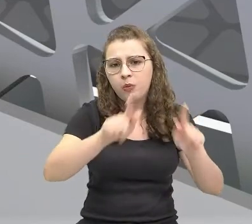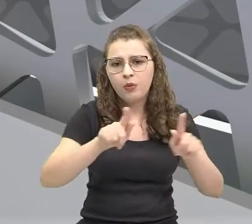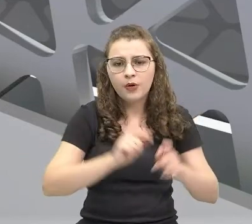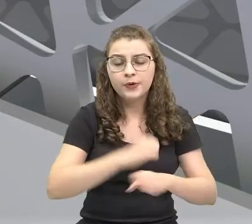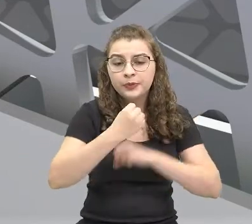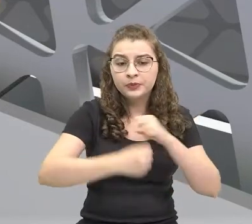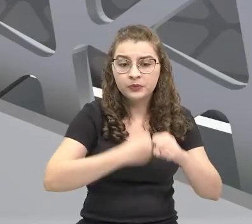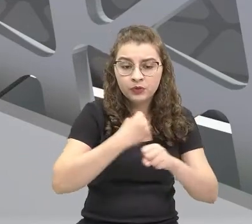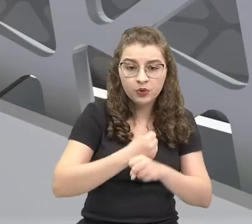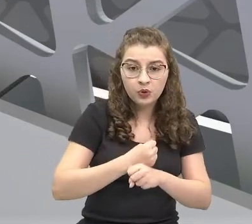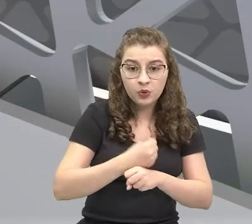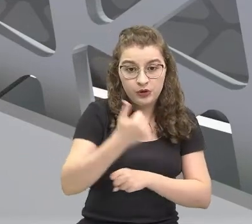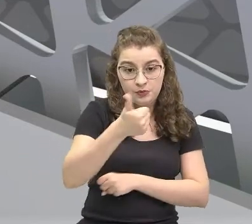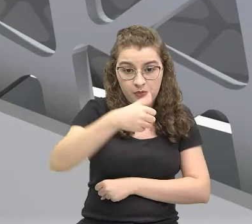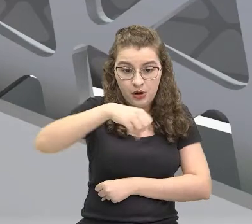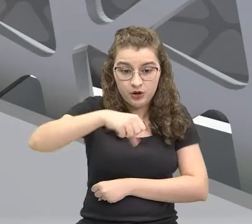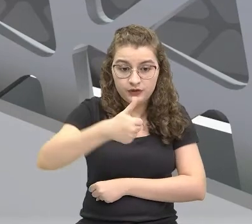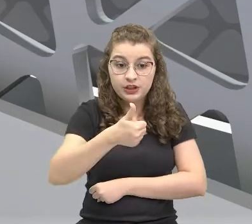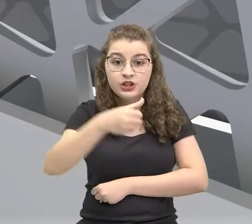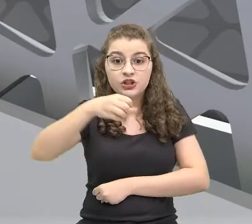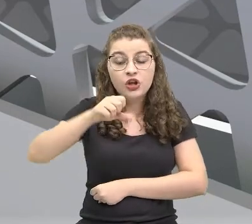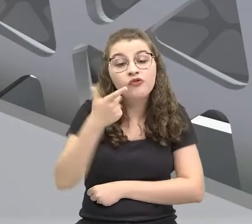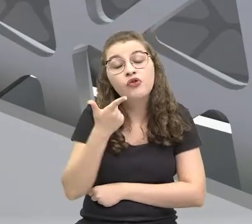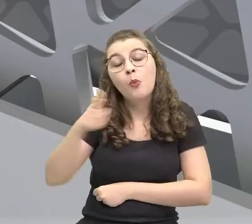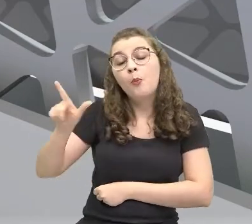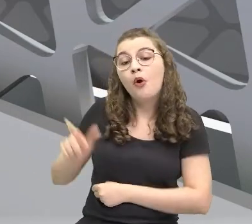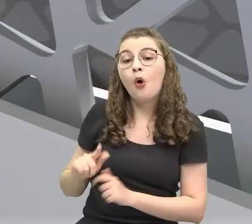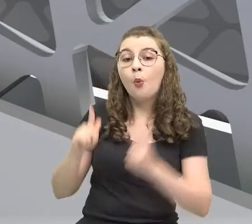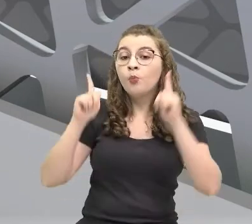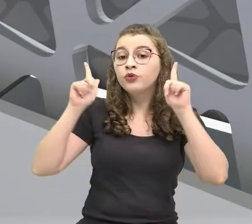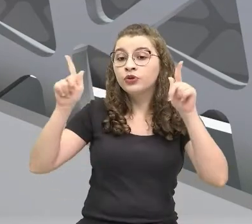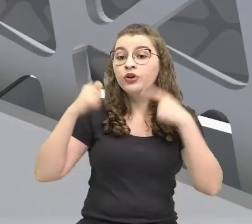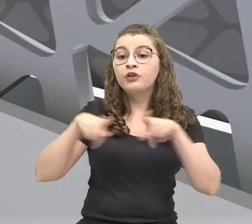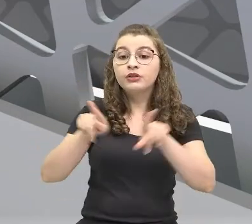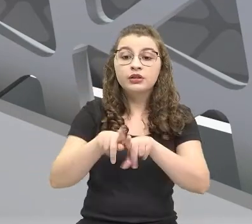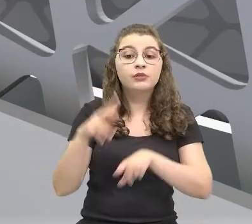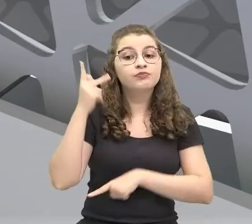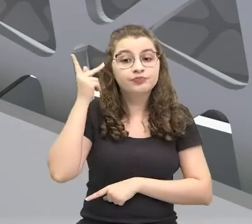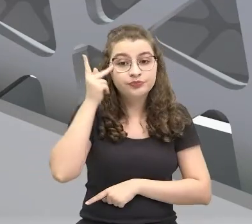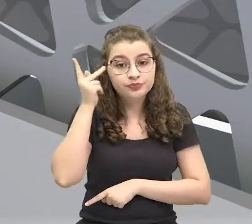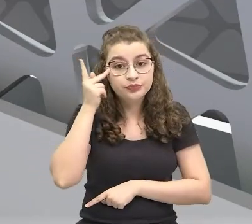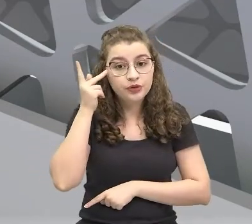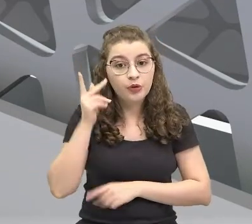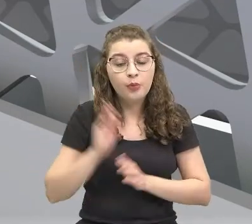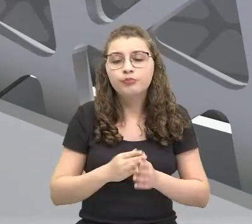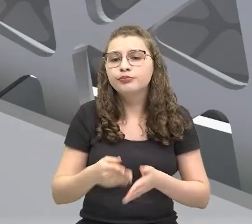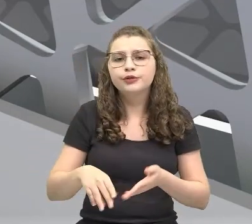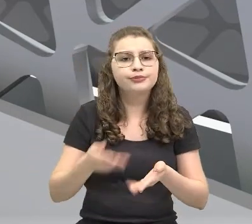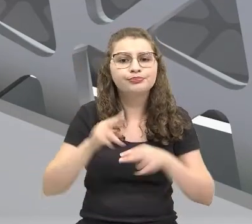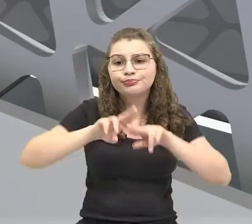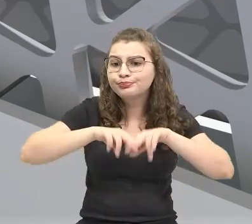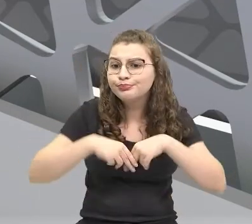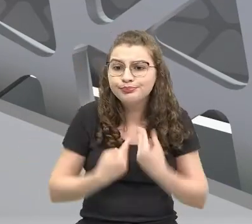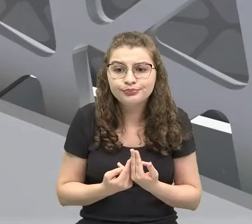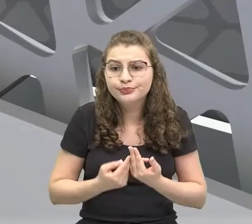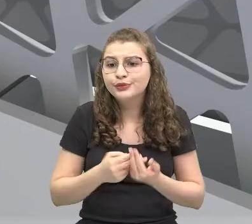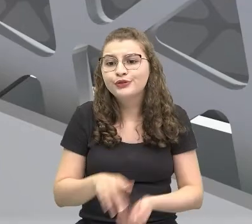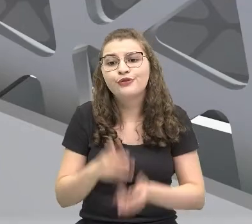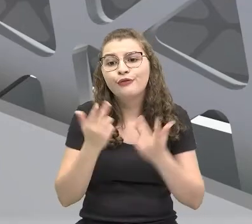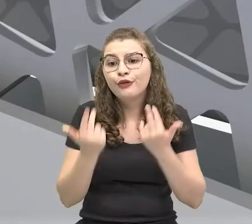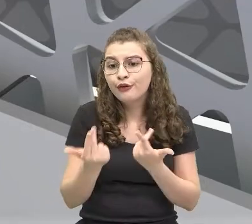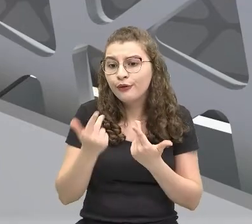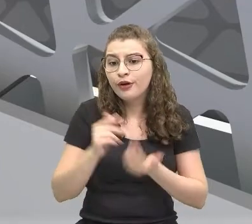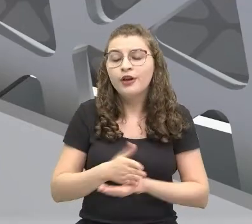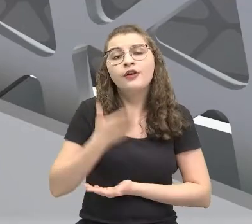também vamos ter uma outra greve, também em São Paulo, pelos mesmos motivos. Eles vão